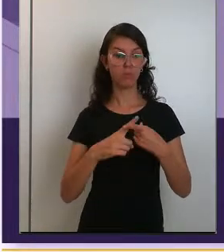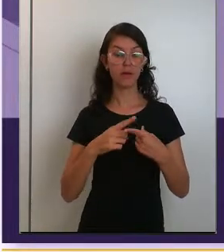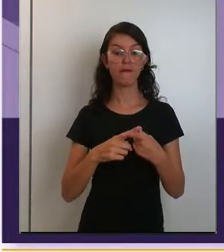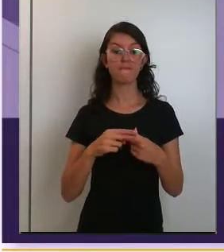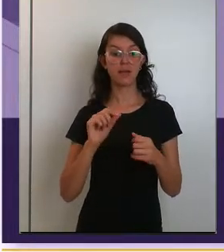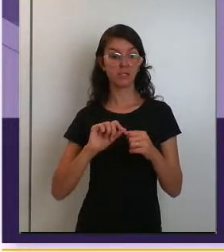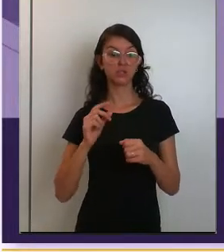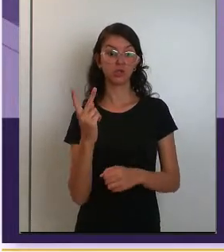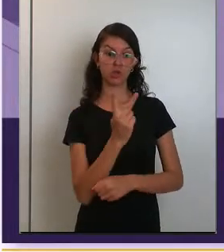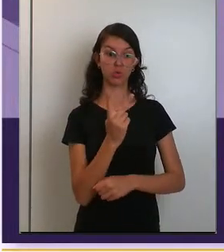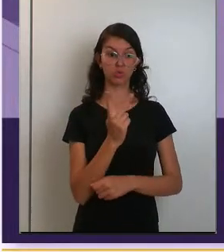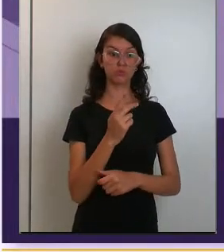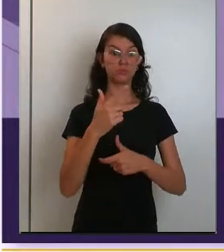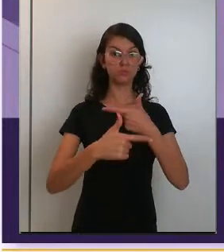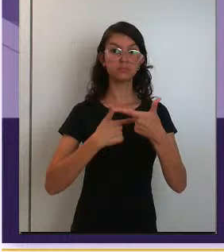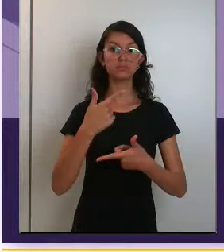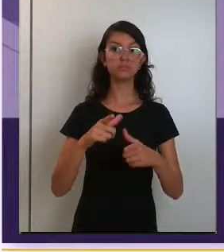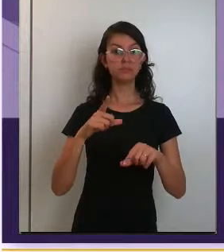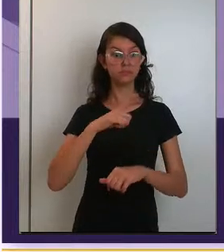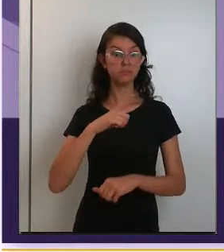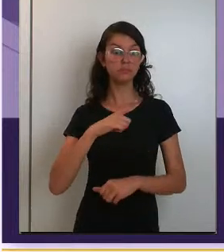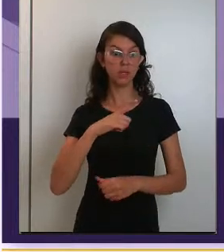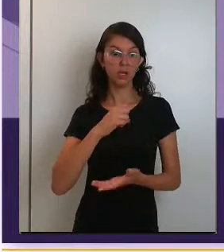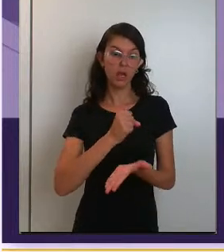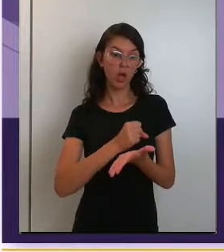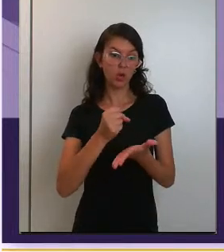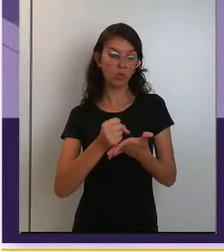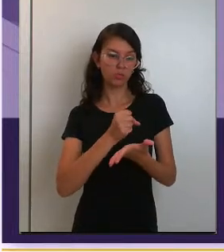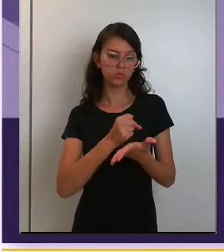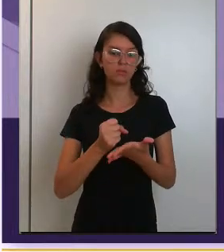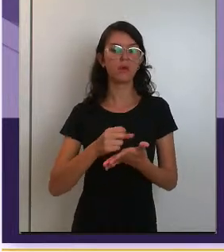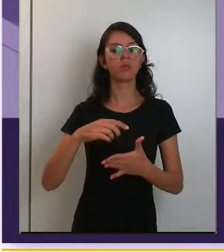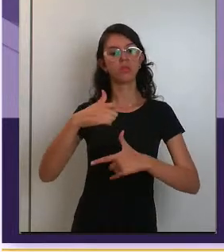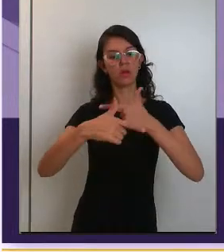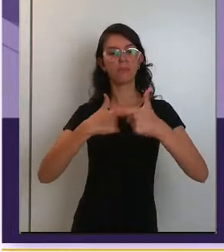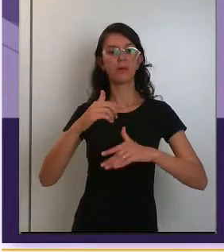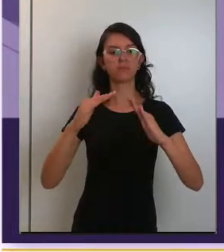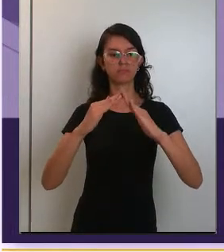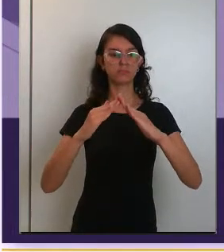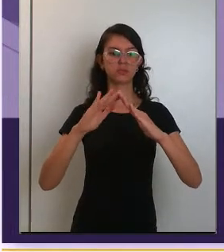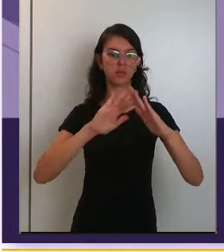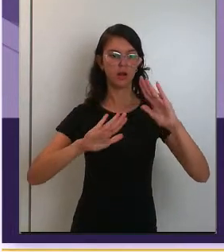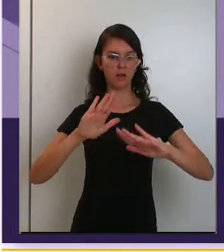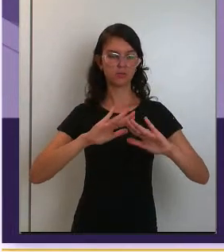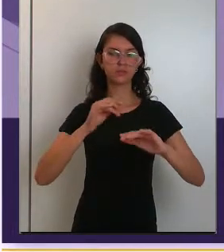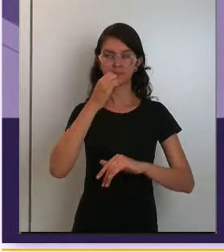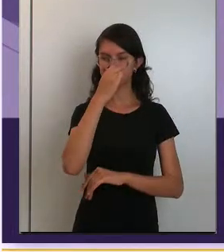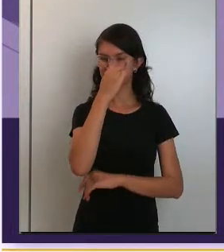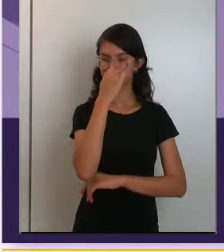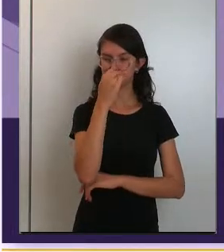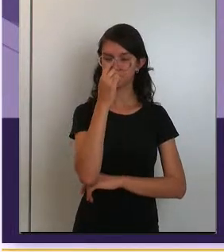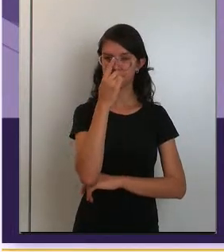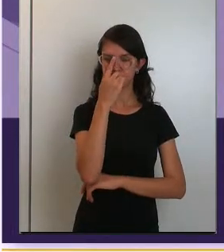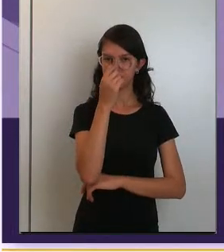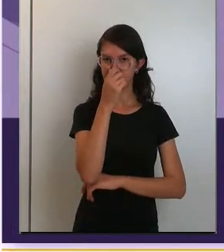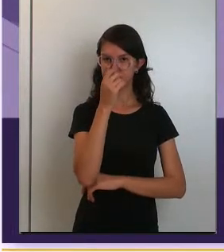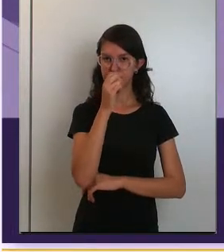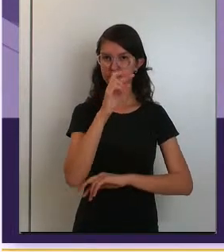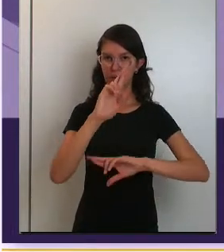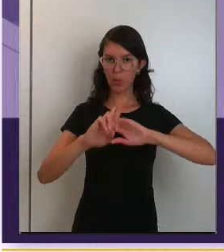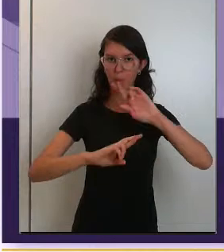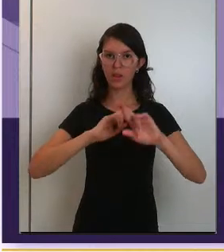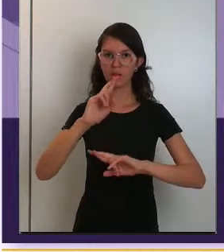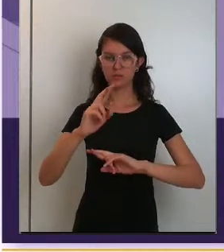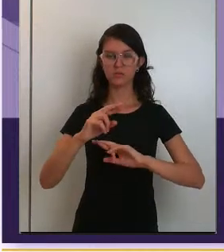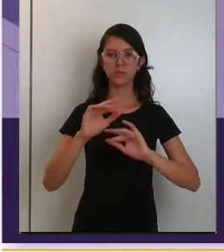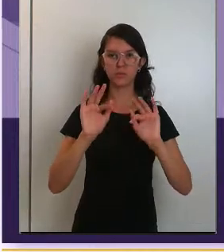e mulheres que possuem empregados contratados para executarem os trabalhos domésticos. E com relação a esse último